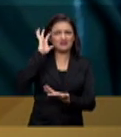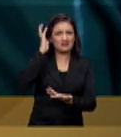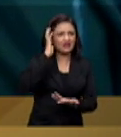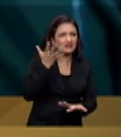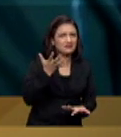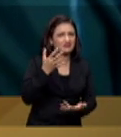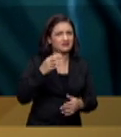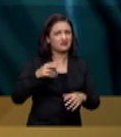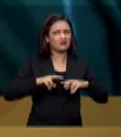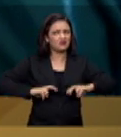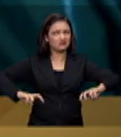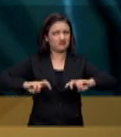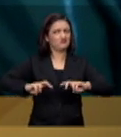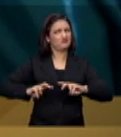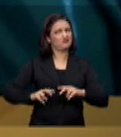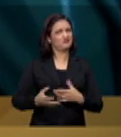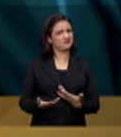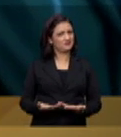E